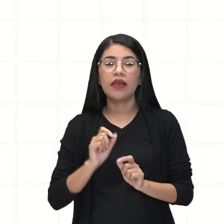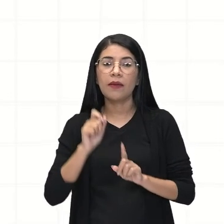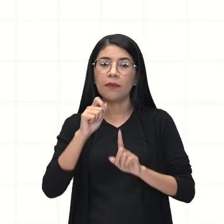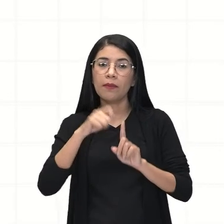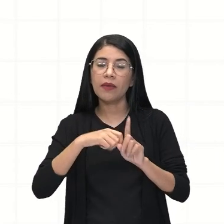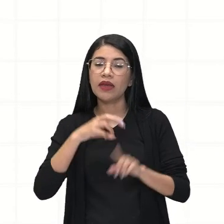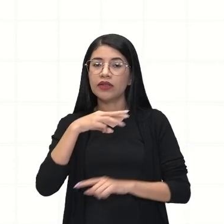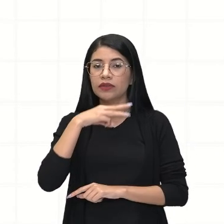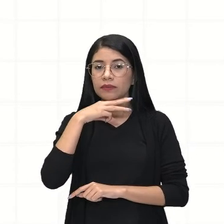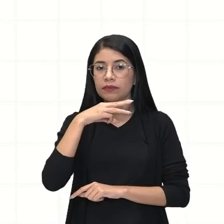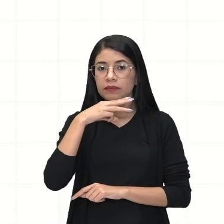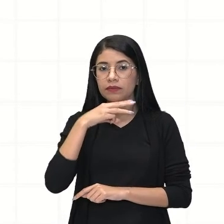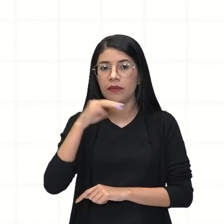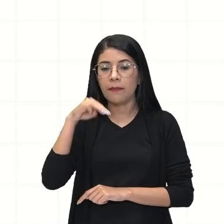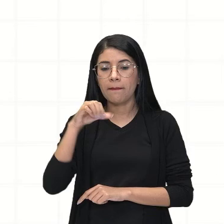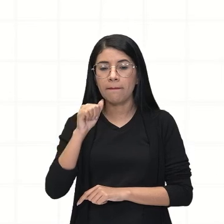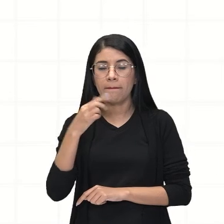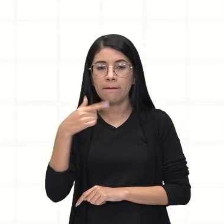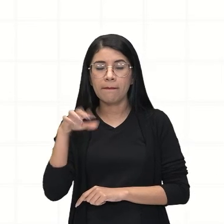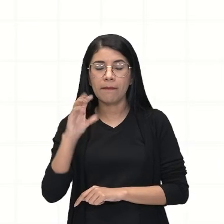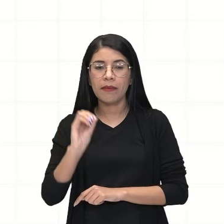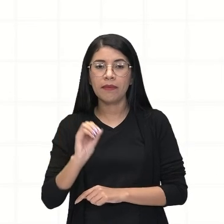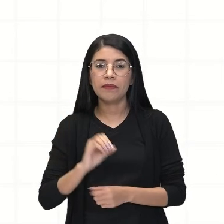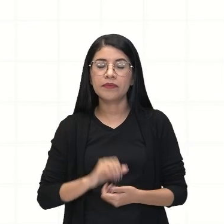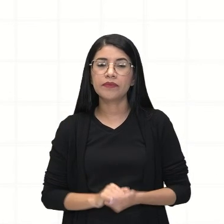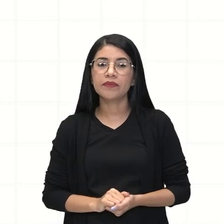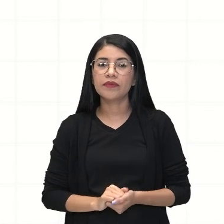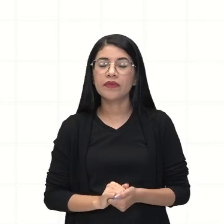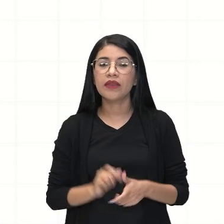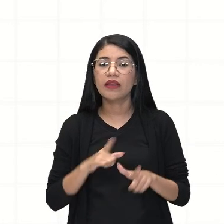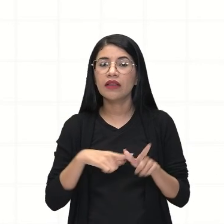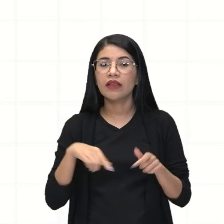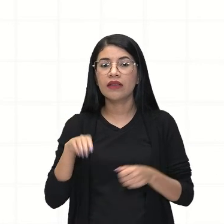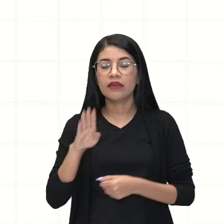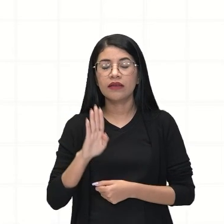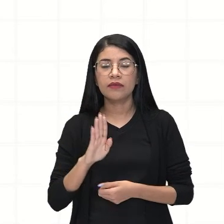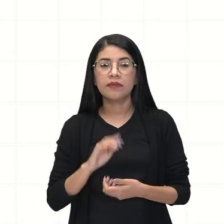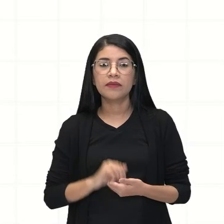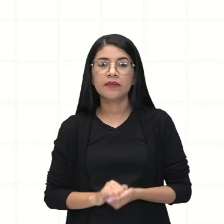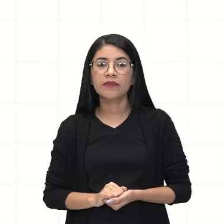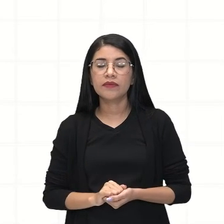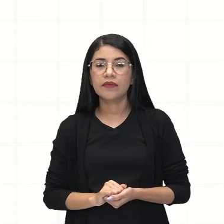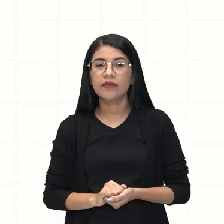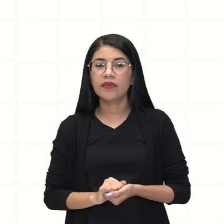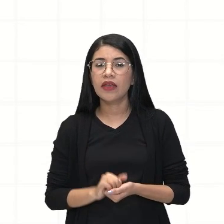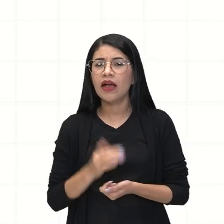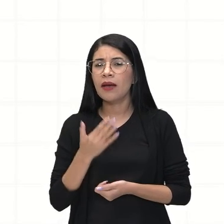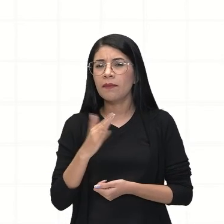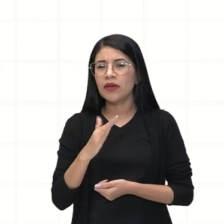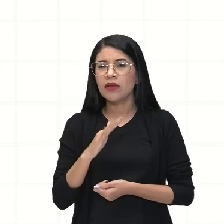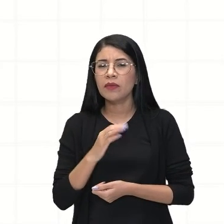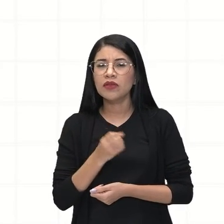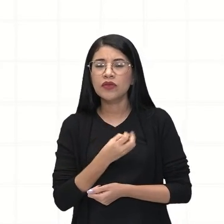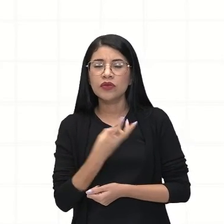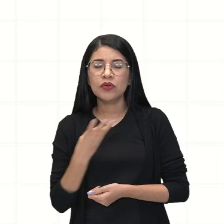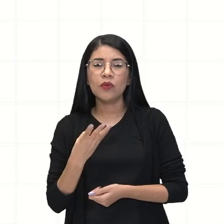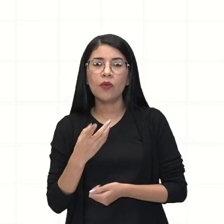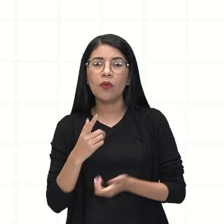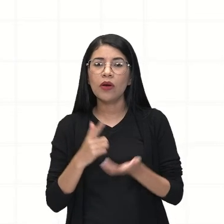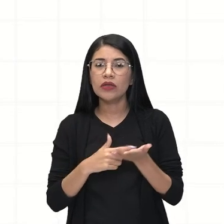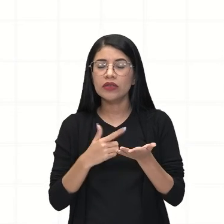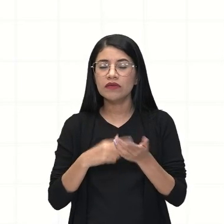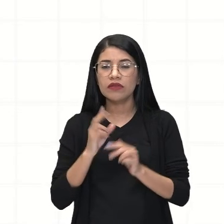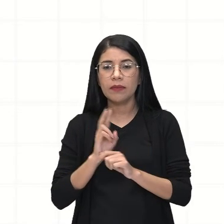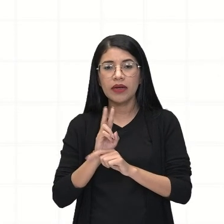de março, né? E na letra B? Na letra B, qual a média de livros emprestados no período